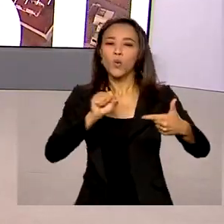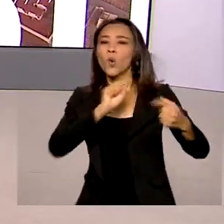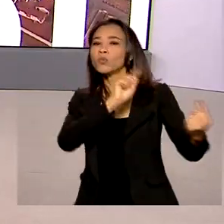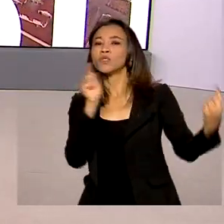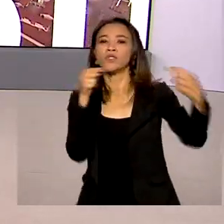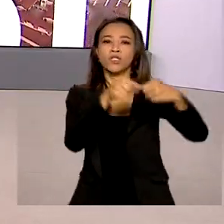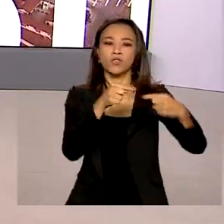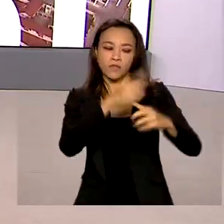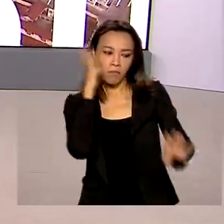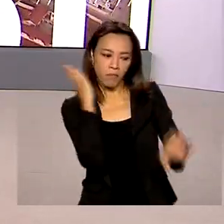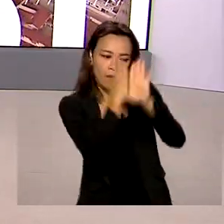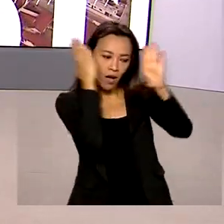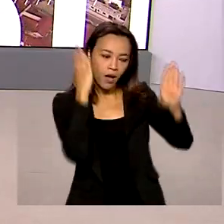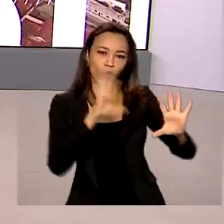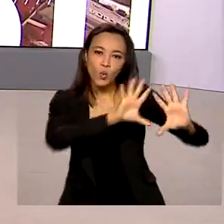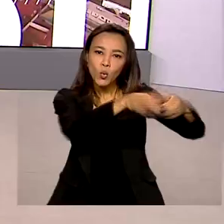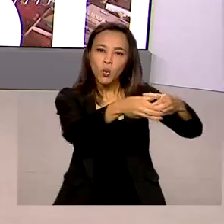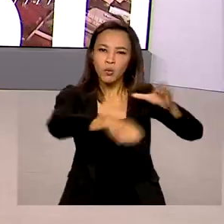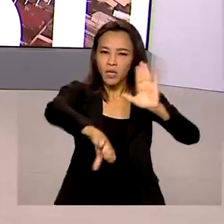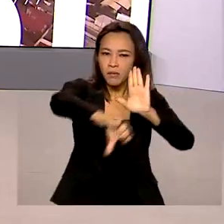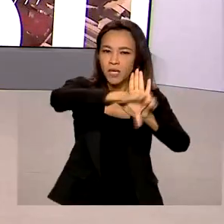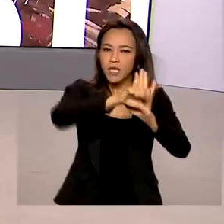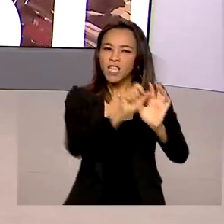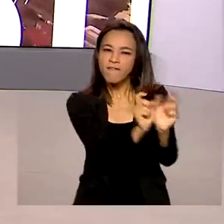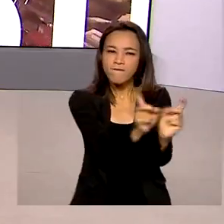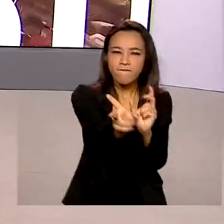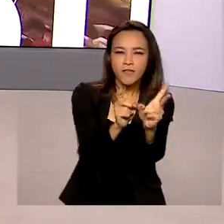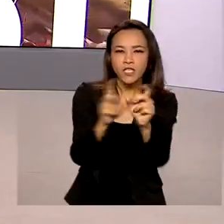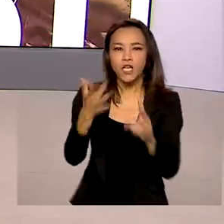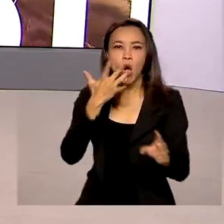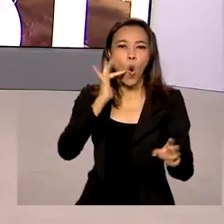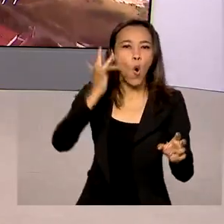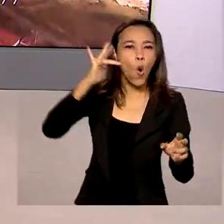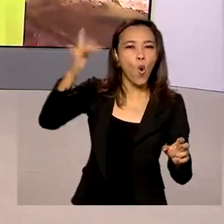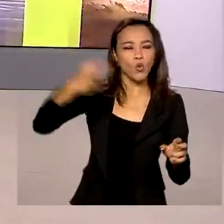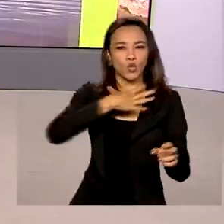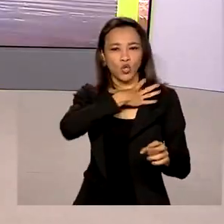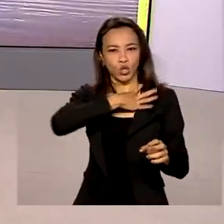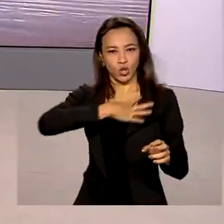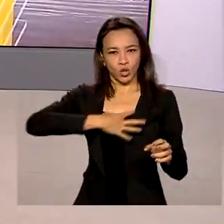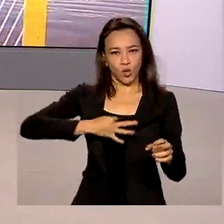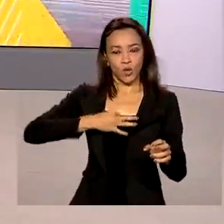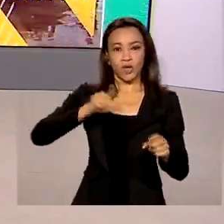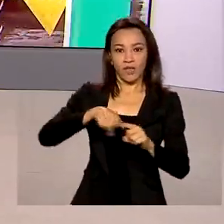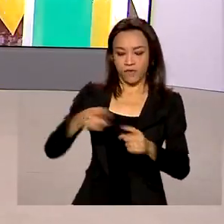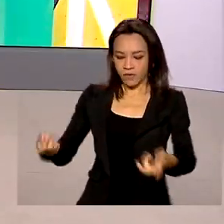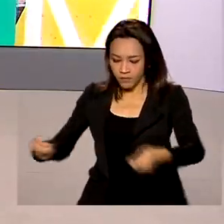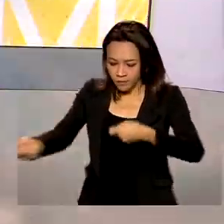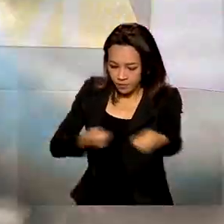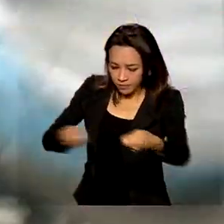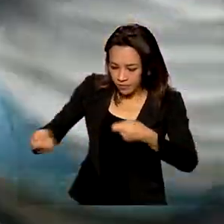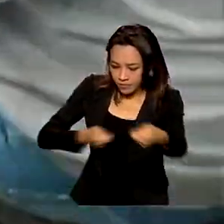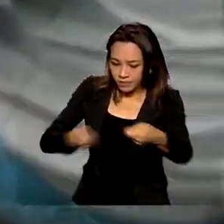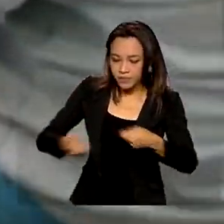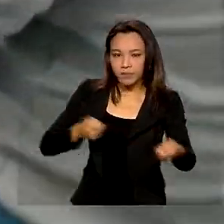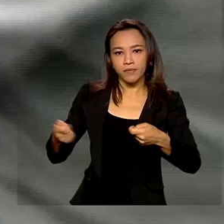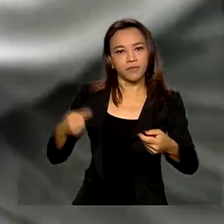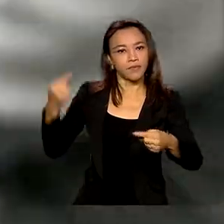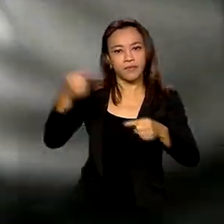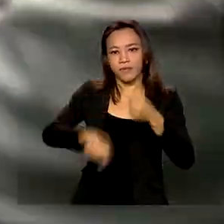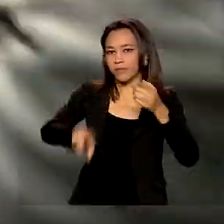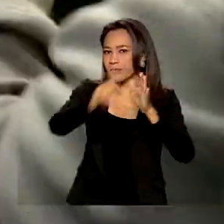criminosa que atuava no país contrabandeando ouro e joias que viam de garimpos Ilegais na região norte